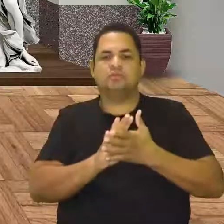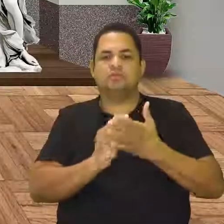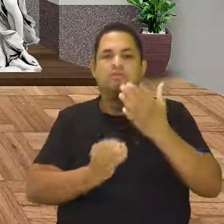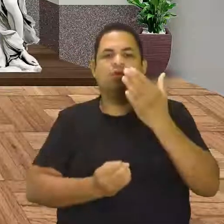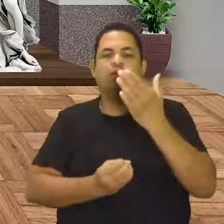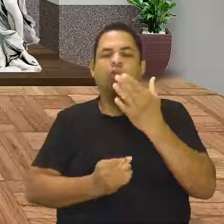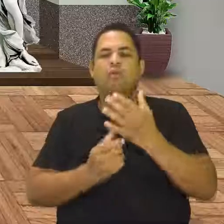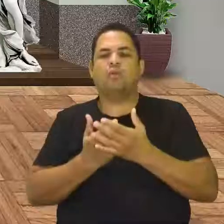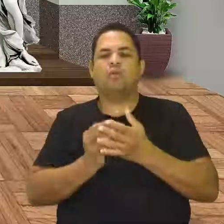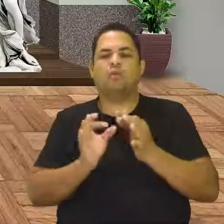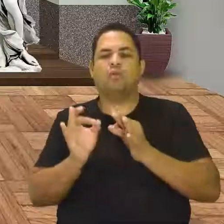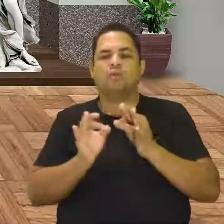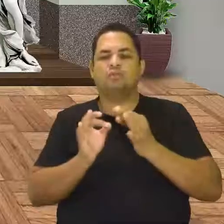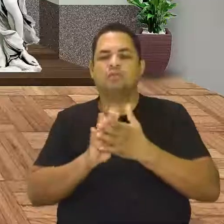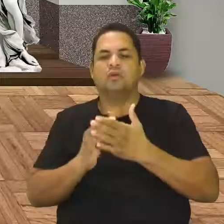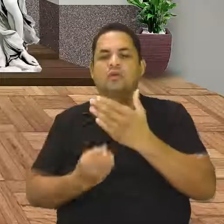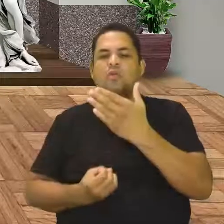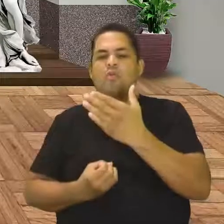outro povo.